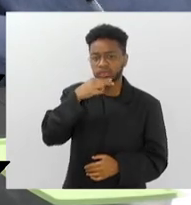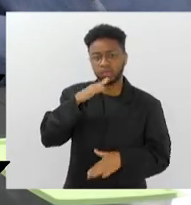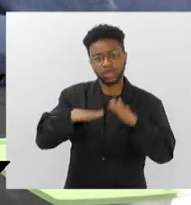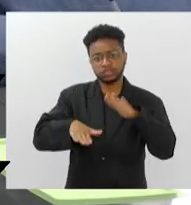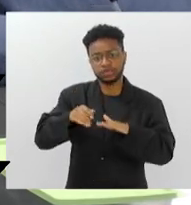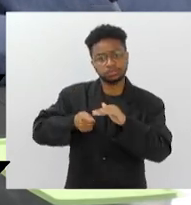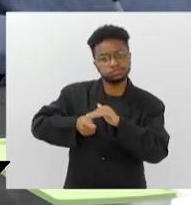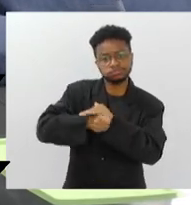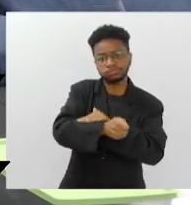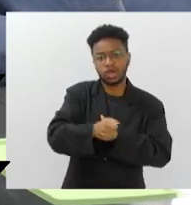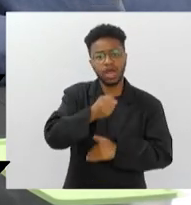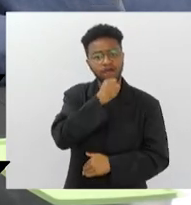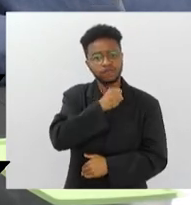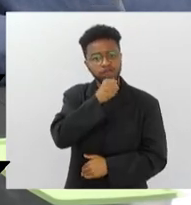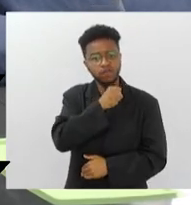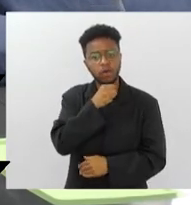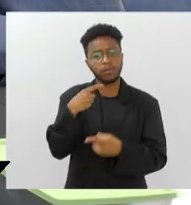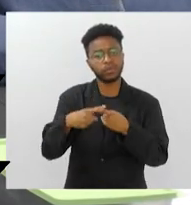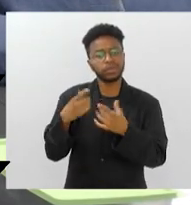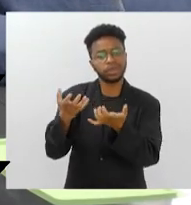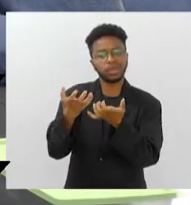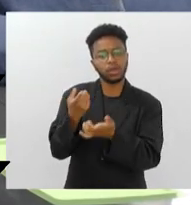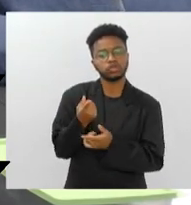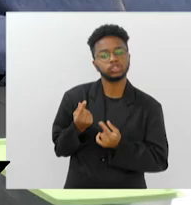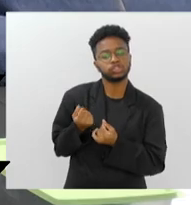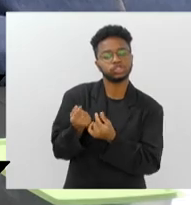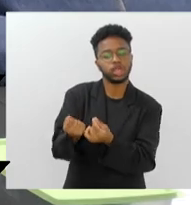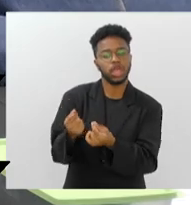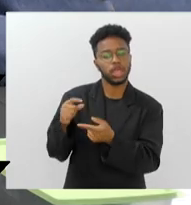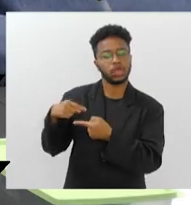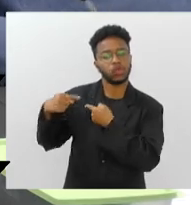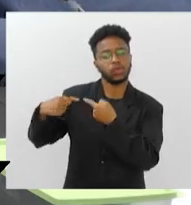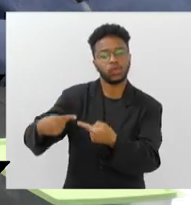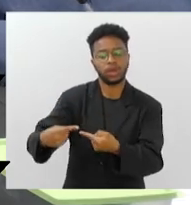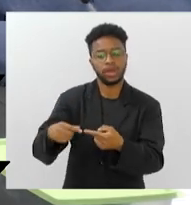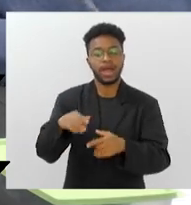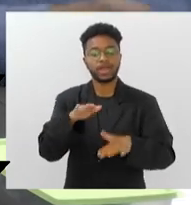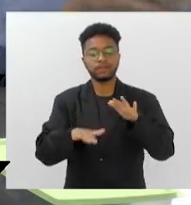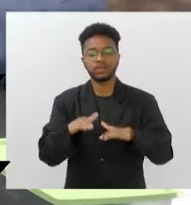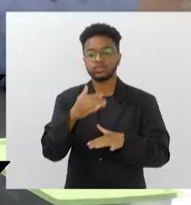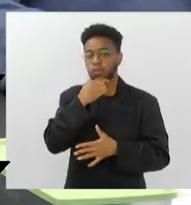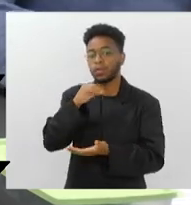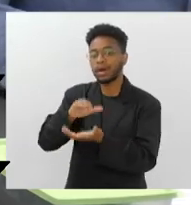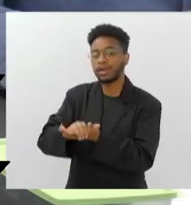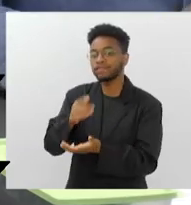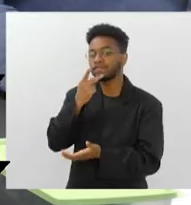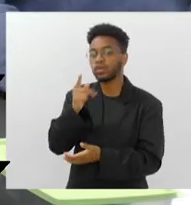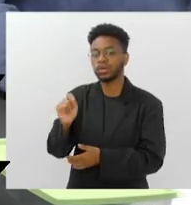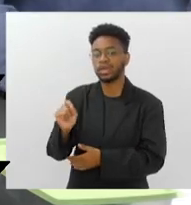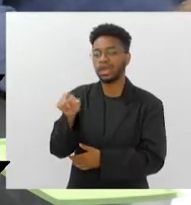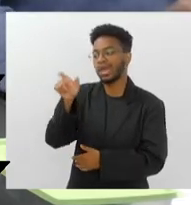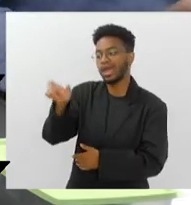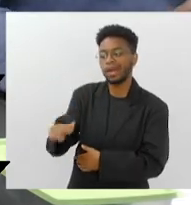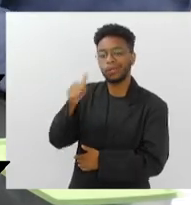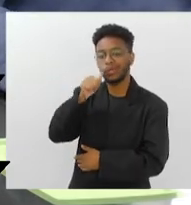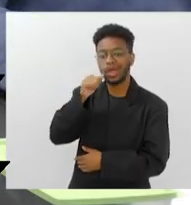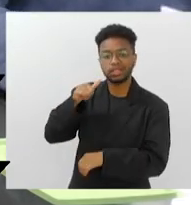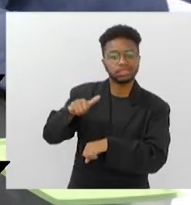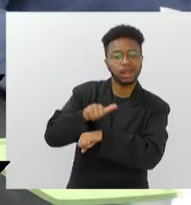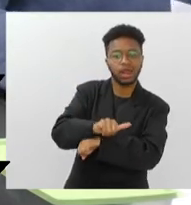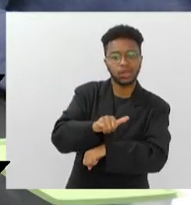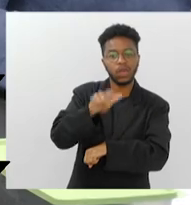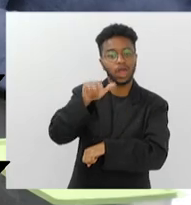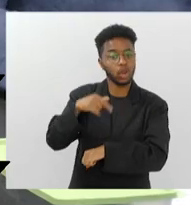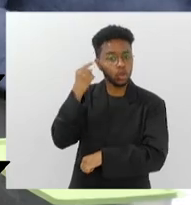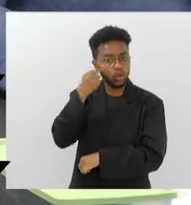eh para ficar de olho na herança tem marido que diz que a mulher que traiu é não sei quantos é louca e interna não sei quant